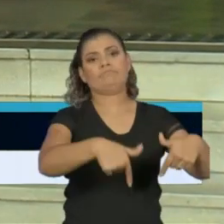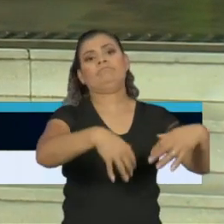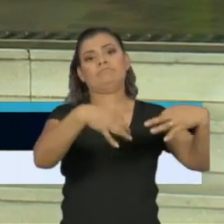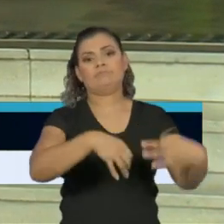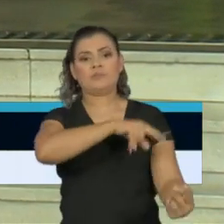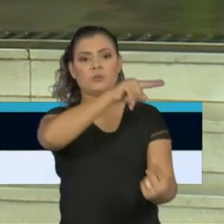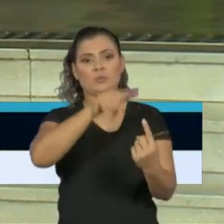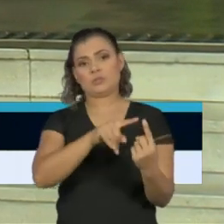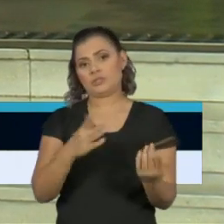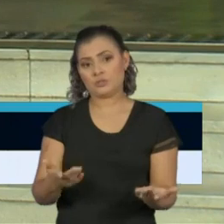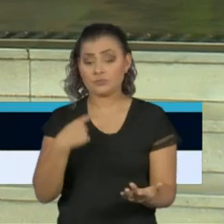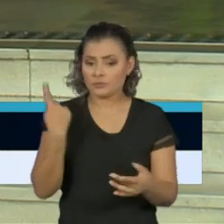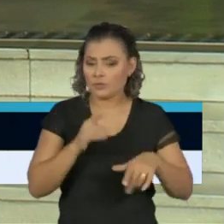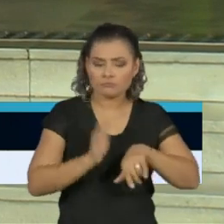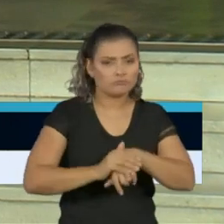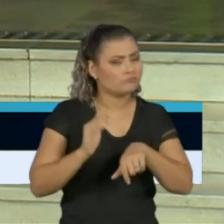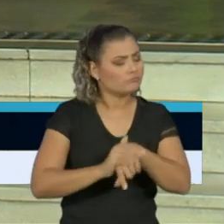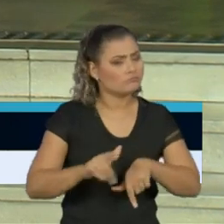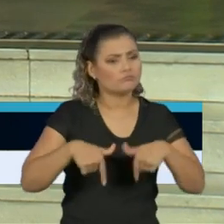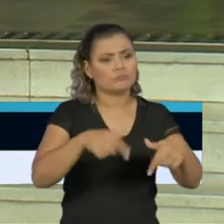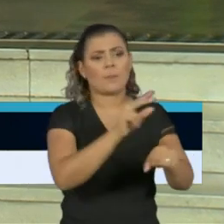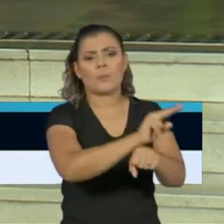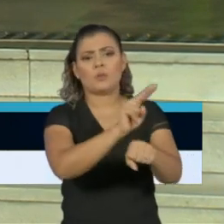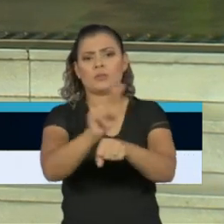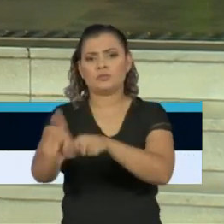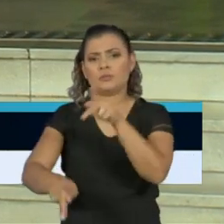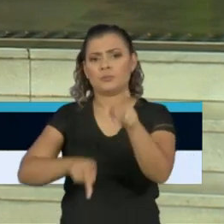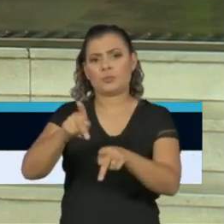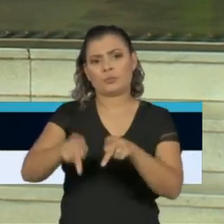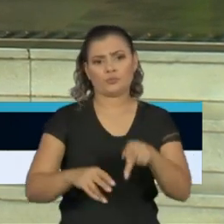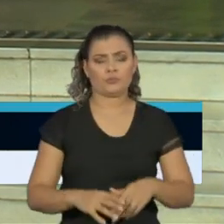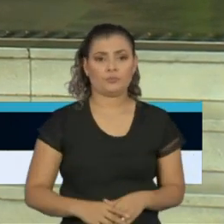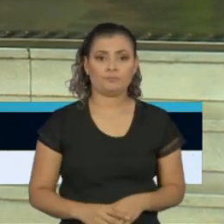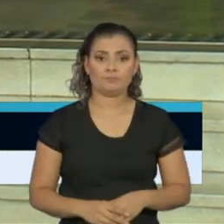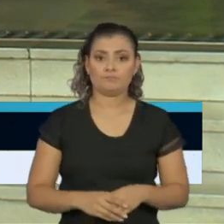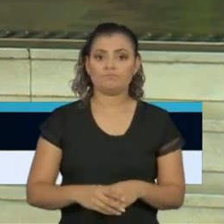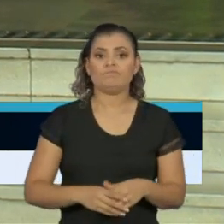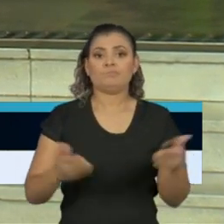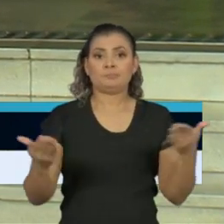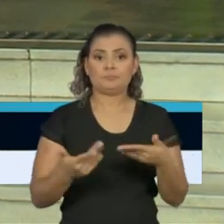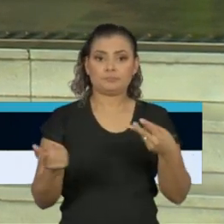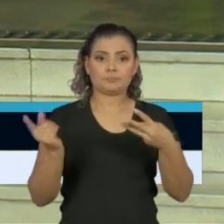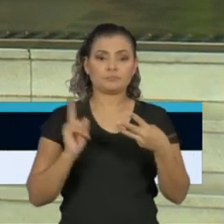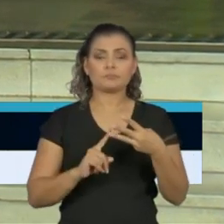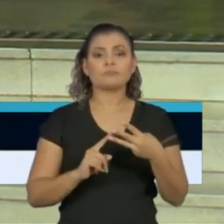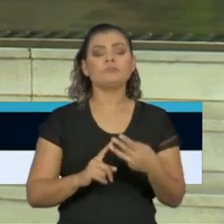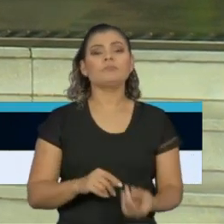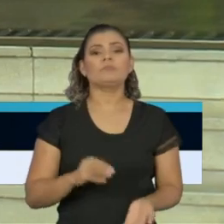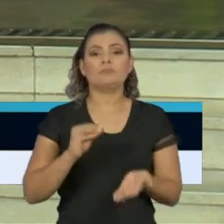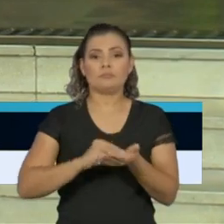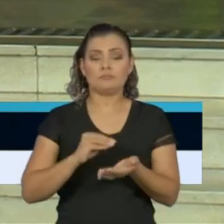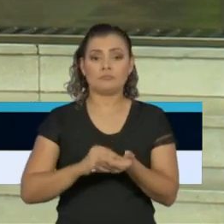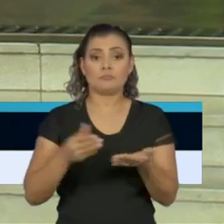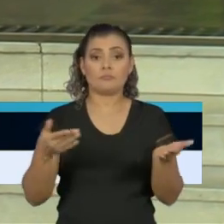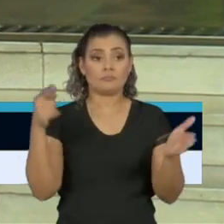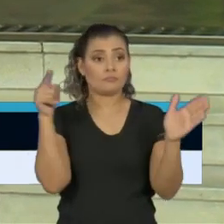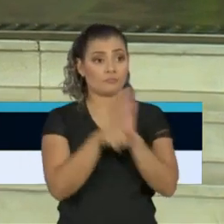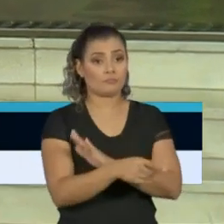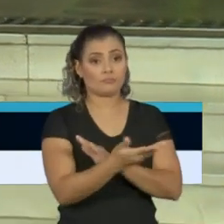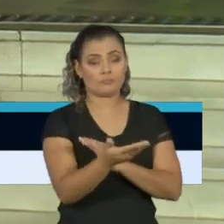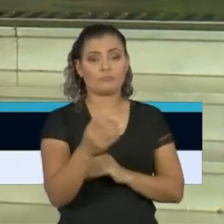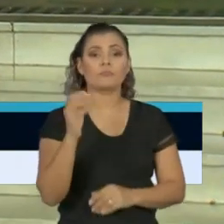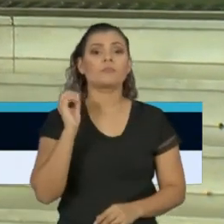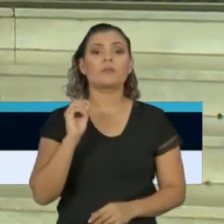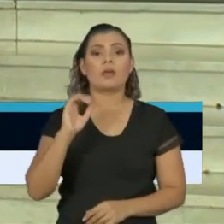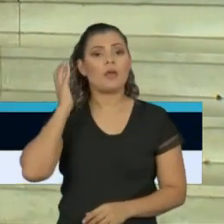missão e assim faremos para proteger vidas. Vamos agora à penúltima pergunta de hoje, que é da